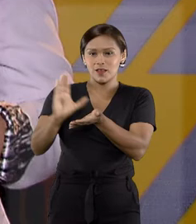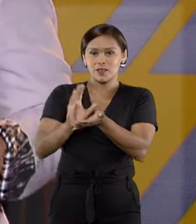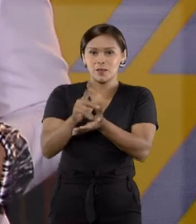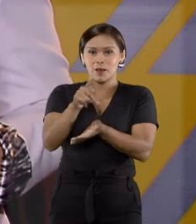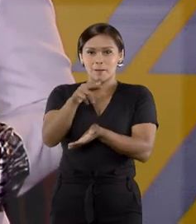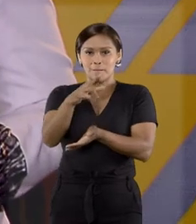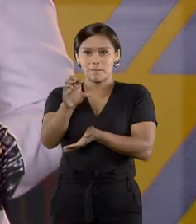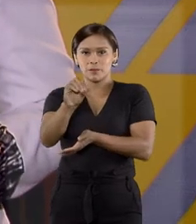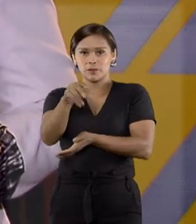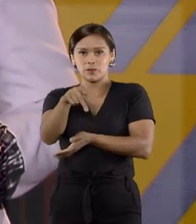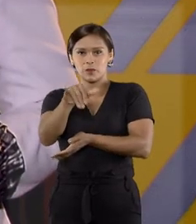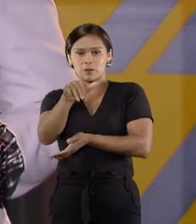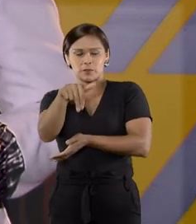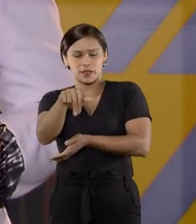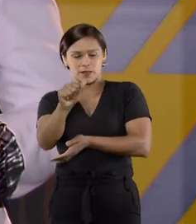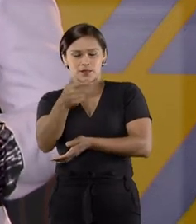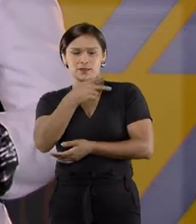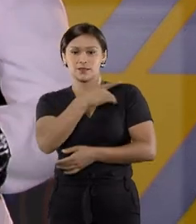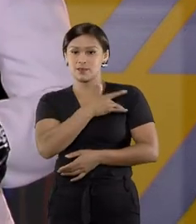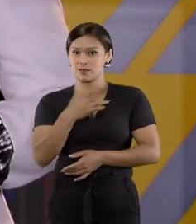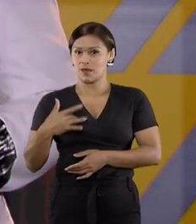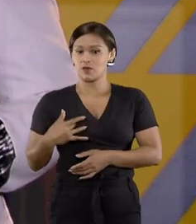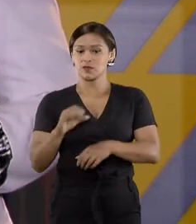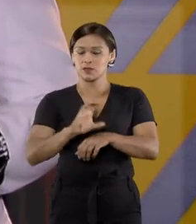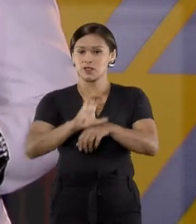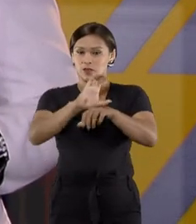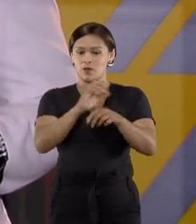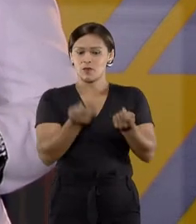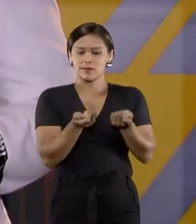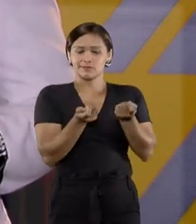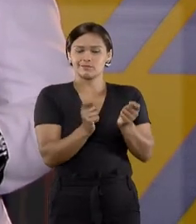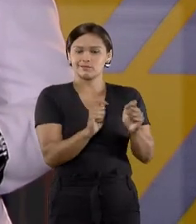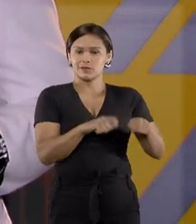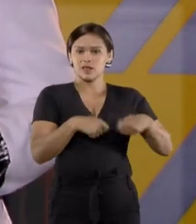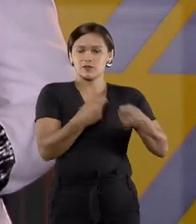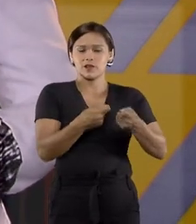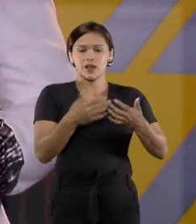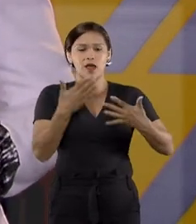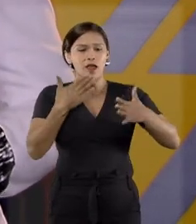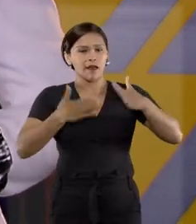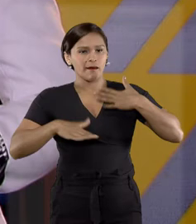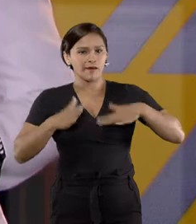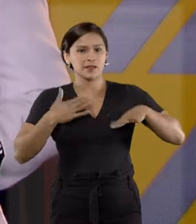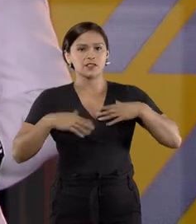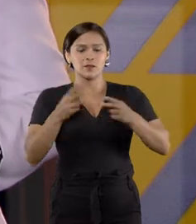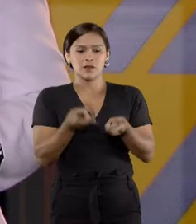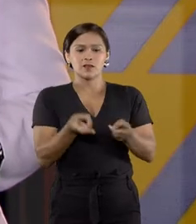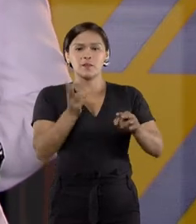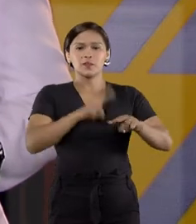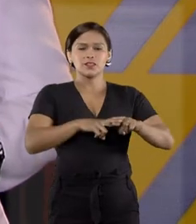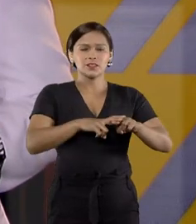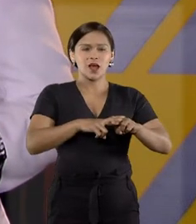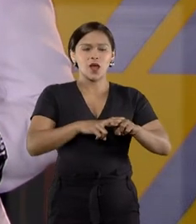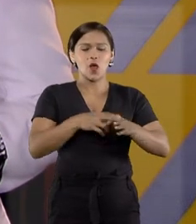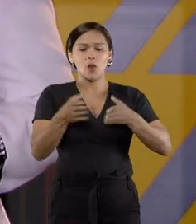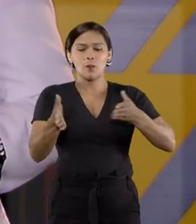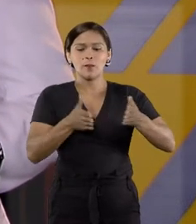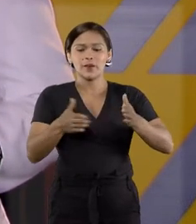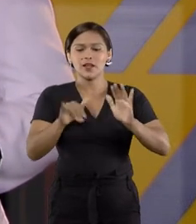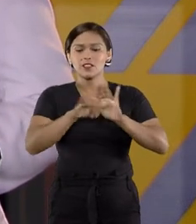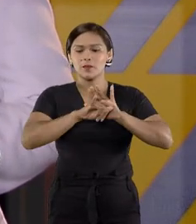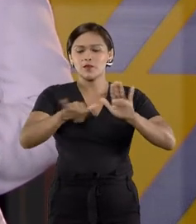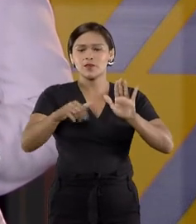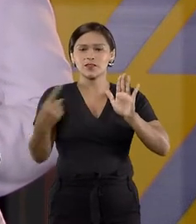propinas, inclusive no sistema de saúde estadual. A defesa apresentou o pedido de relaxamento da prisão com o argumento de excesso de prazo para